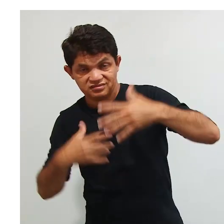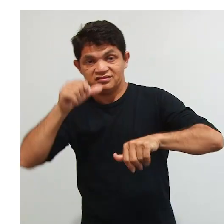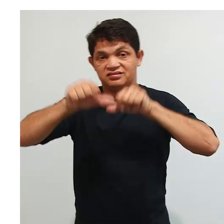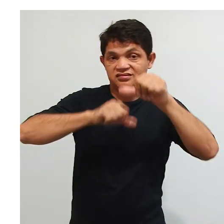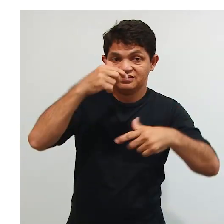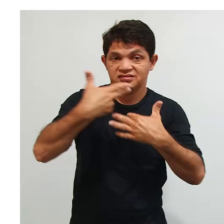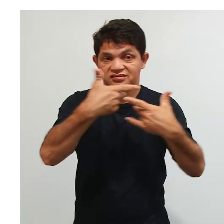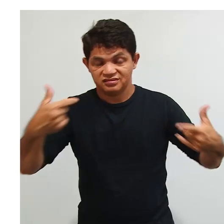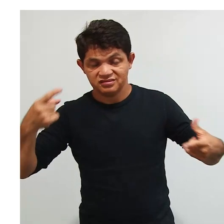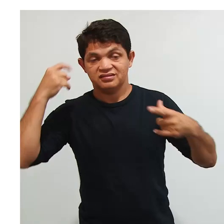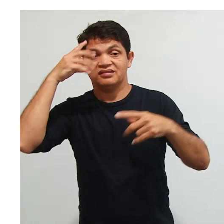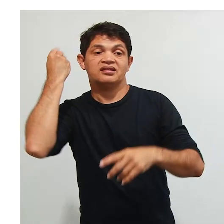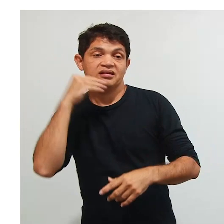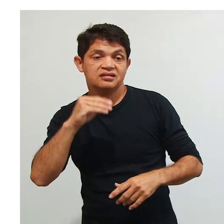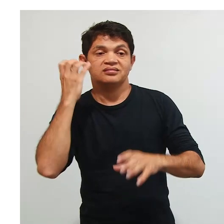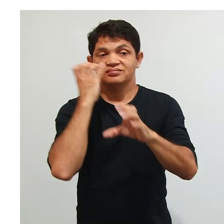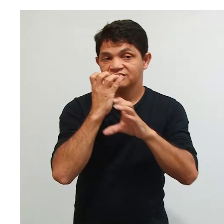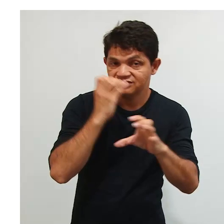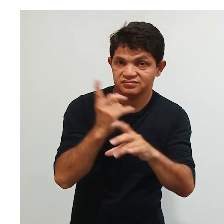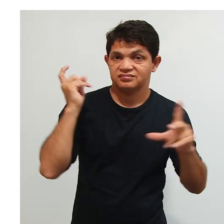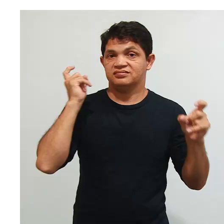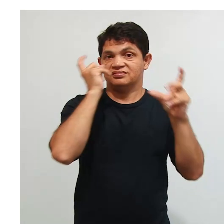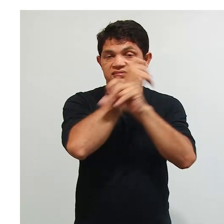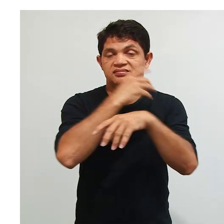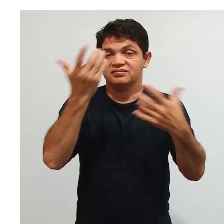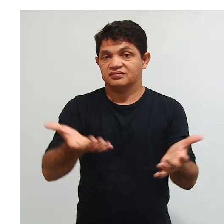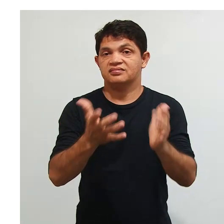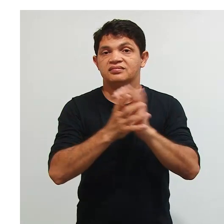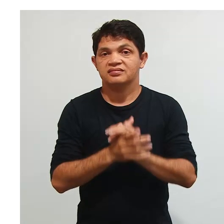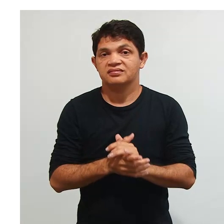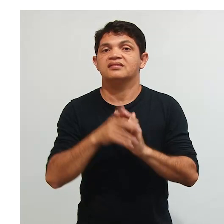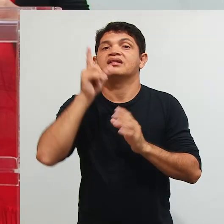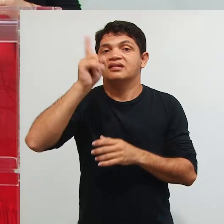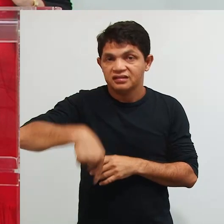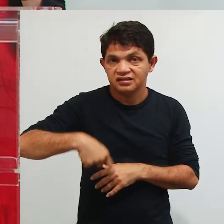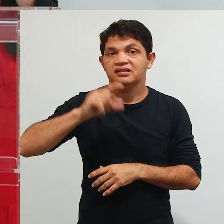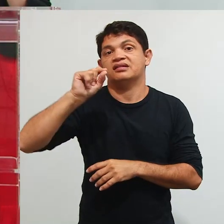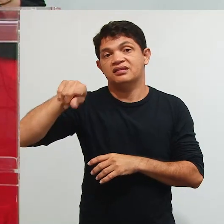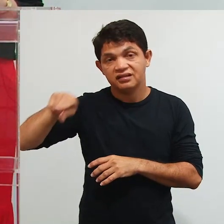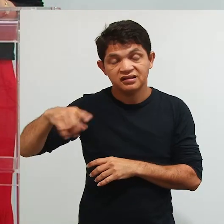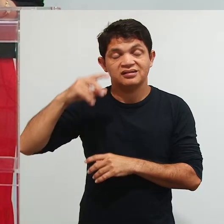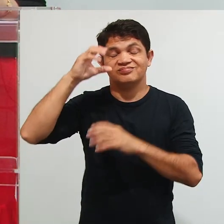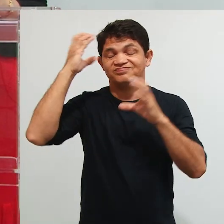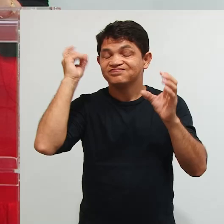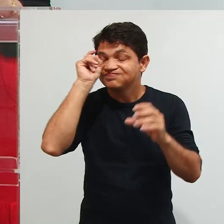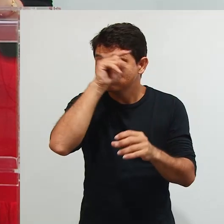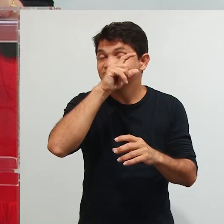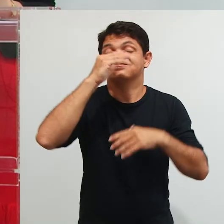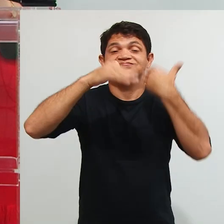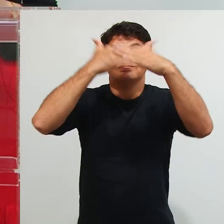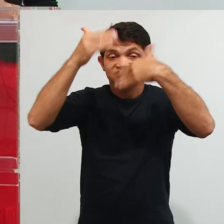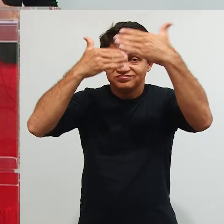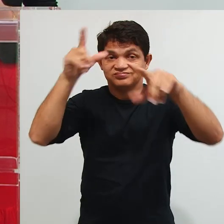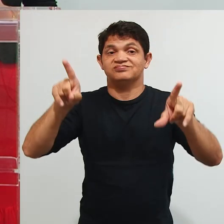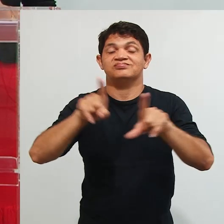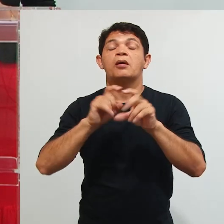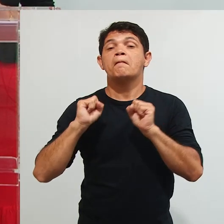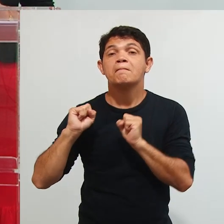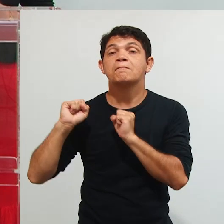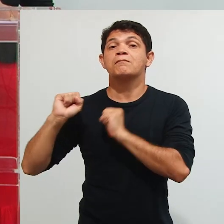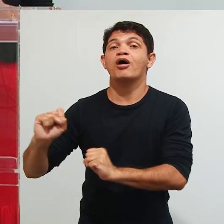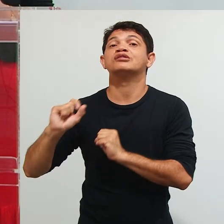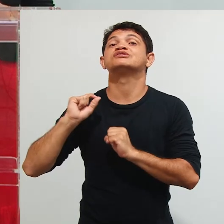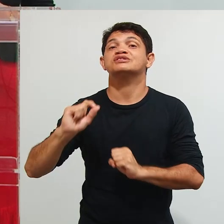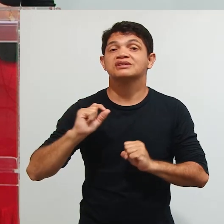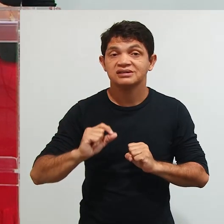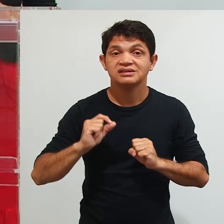e no desenvolvimento e pode gerar dificuldade de aprendizagem. Então, ele é um transtorno do neurodesenvolvimento